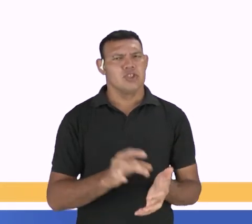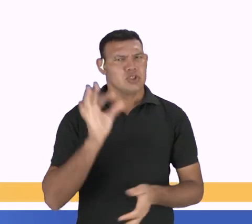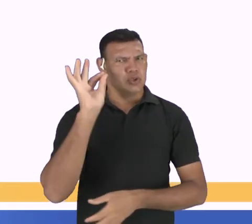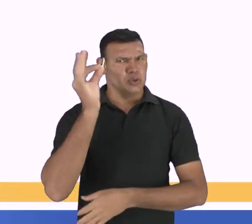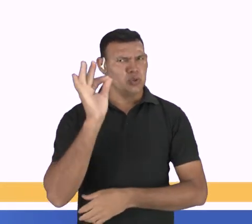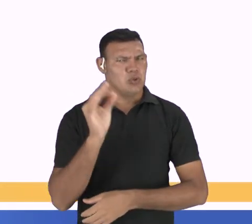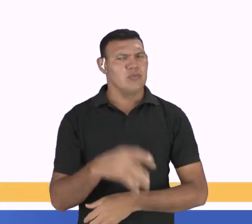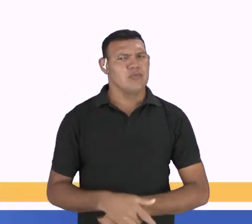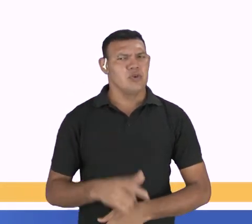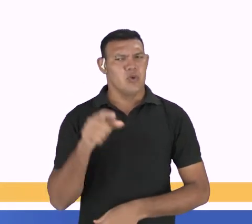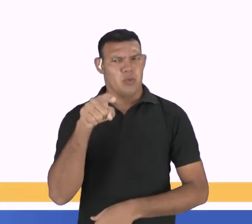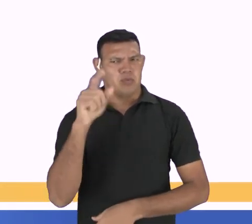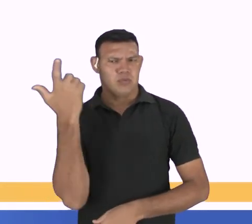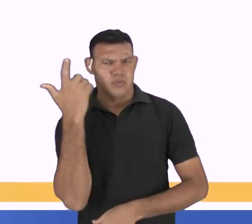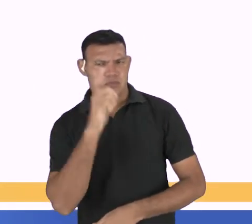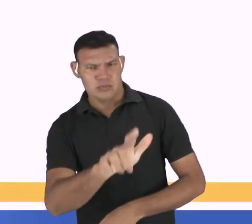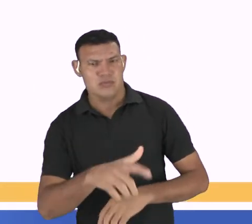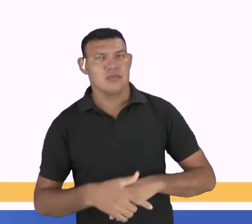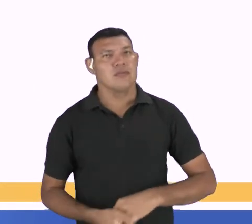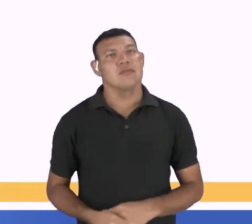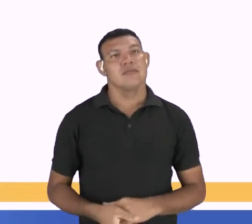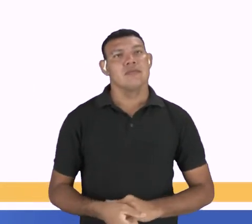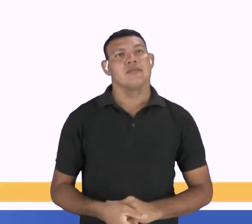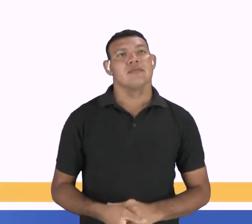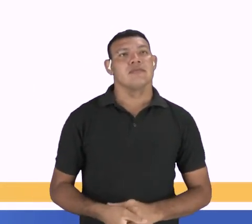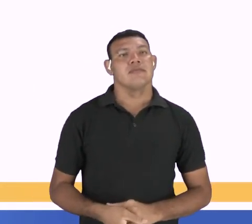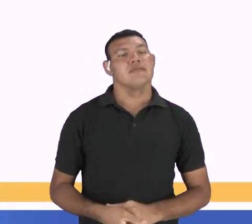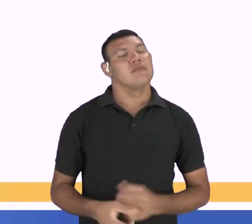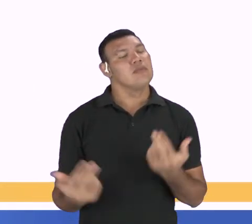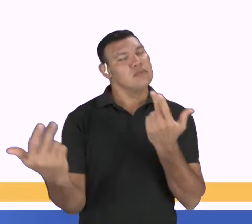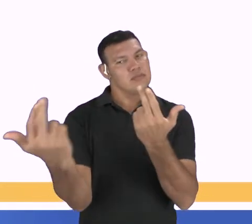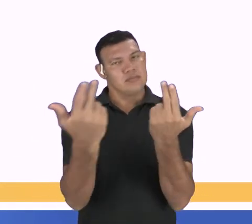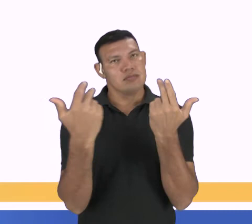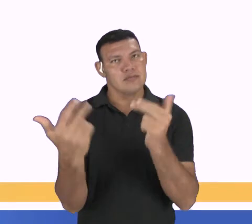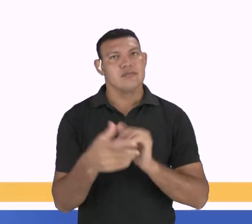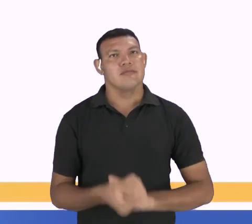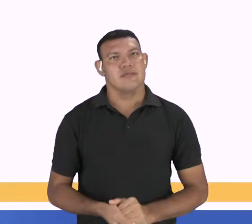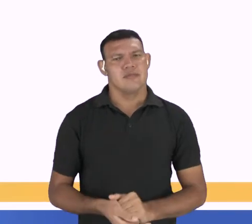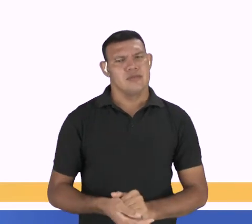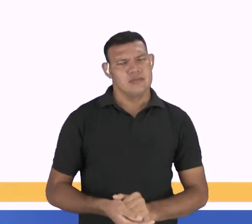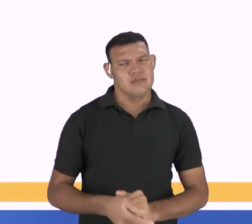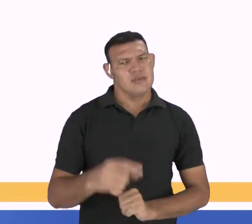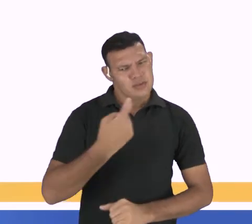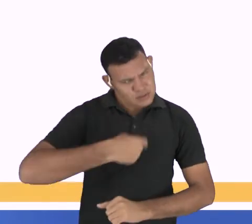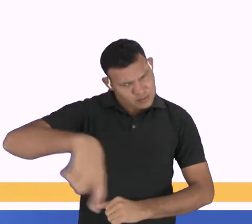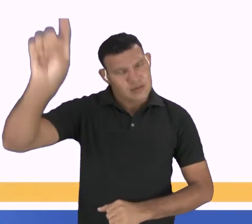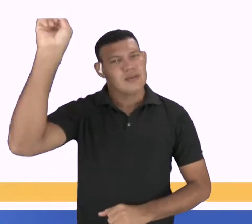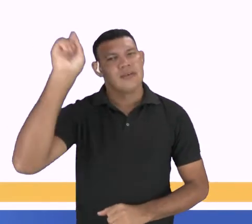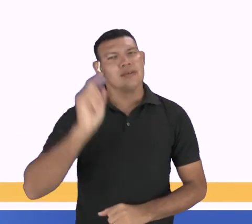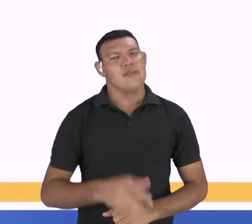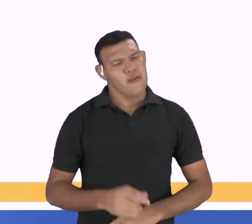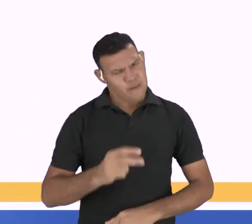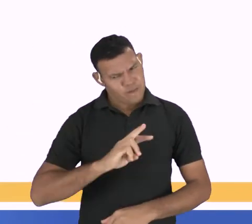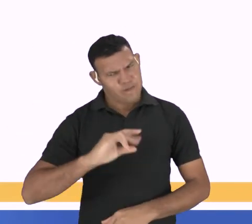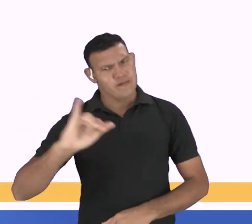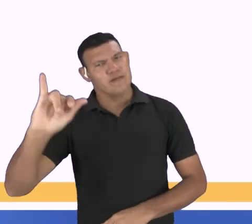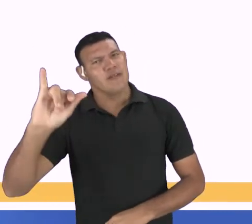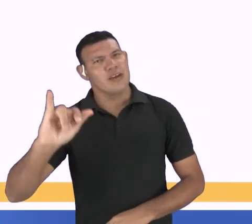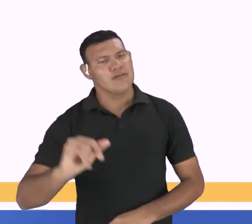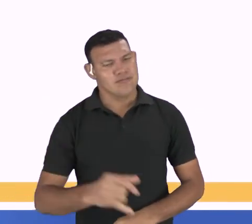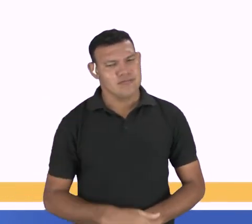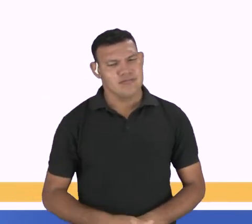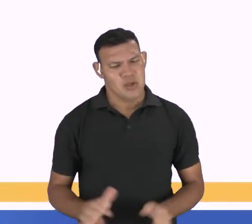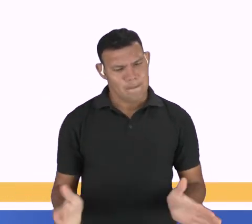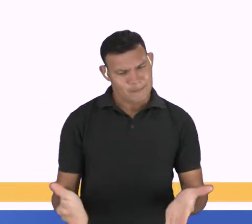você consegue. Então o shut the works é a mesma coisa. Manda ver, vai lá, arrasa. São frases que a gente usa para